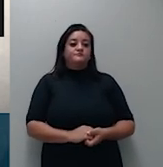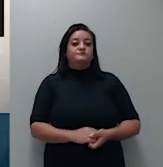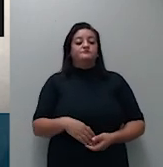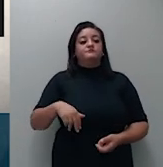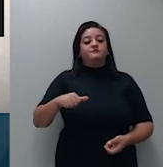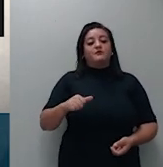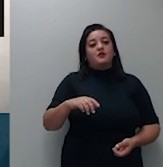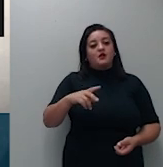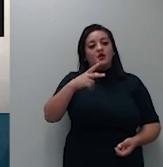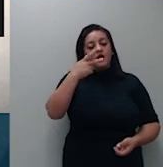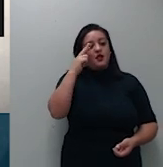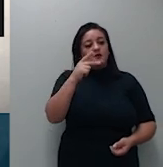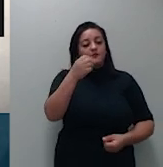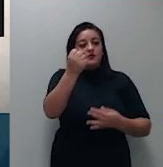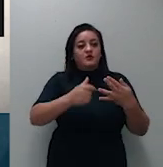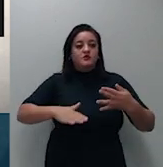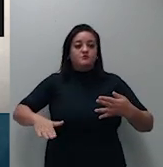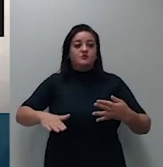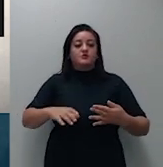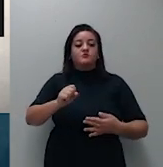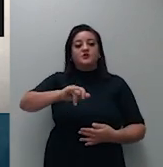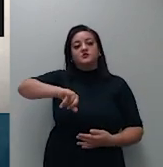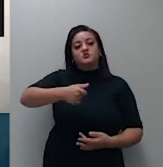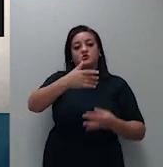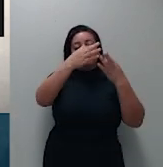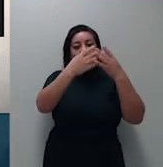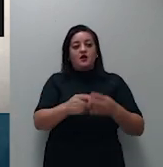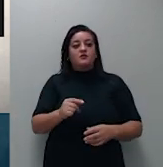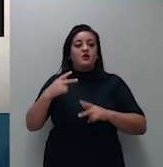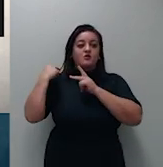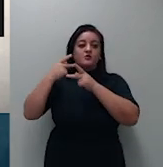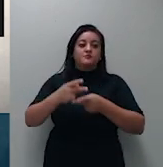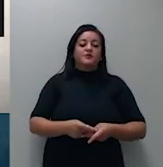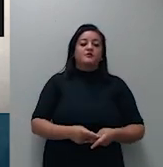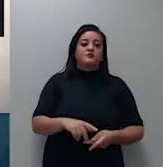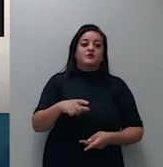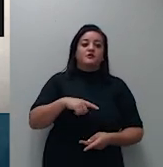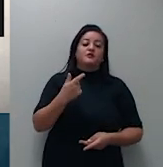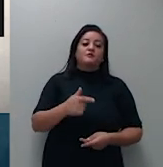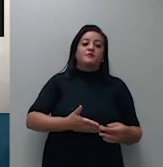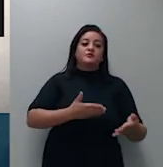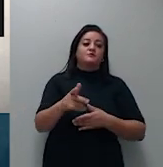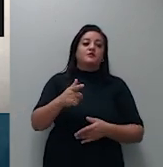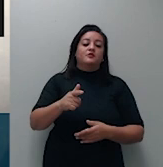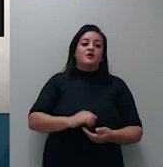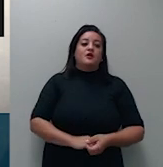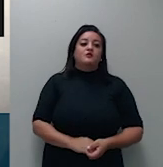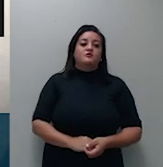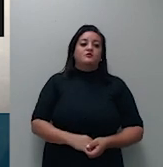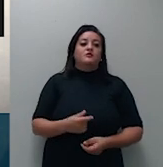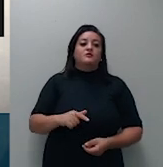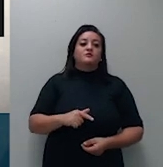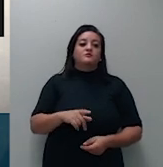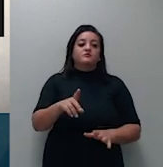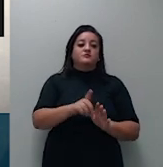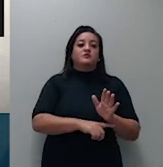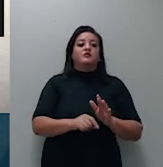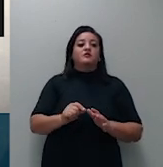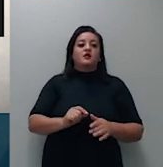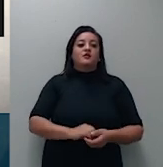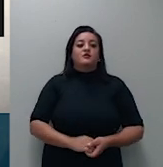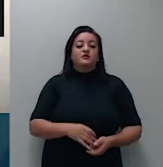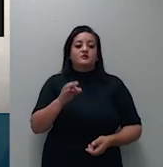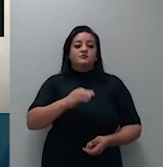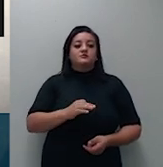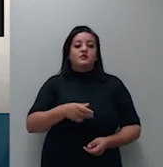lembro que a jurisprudência do STJ orienta-se no sentido de perder o preferido que não participou do inventário e não está sujeito